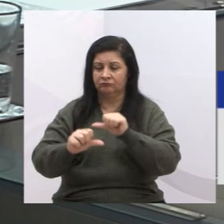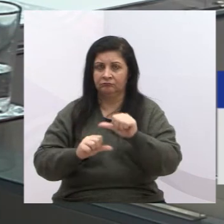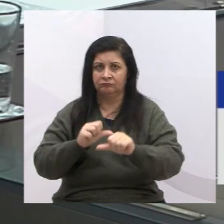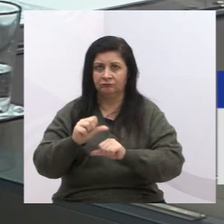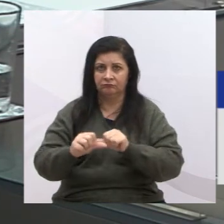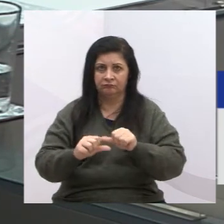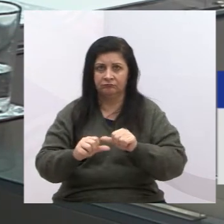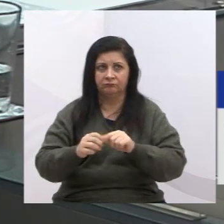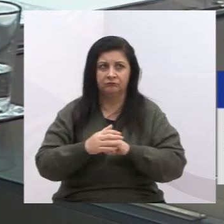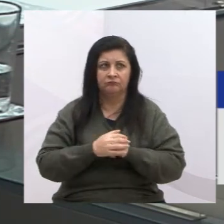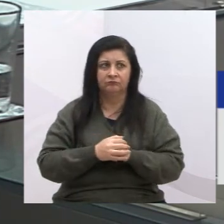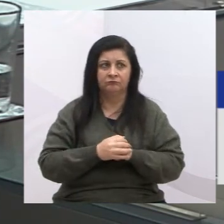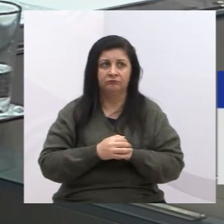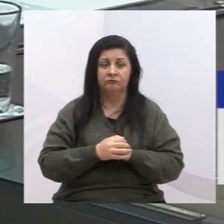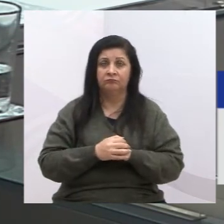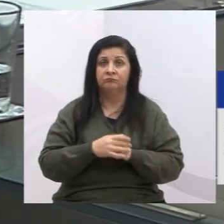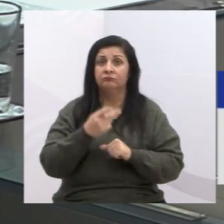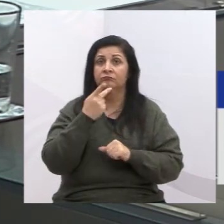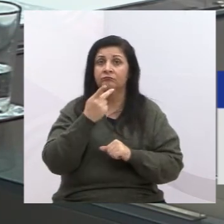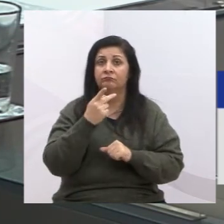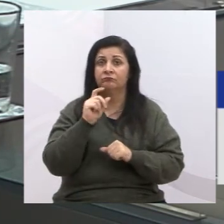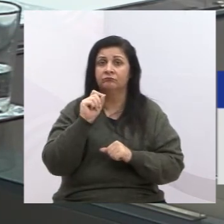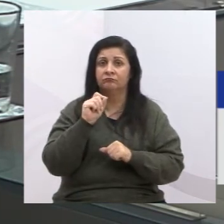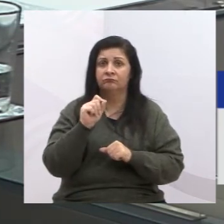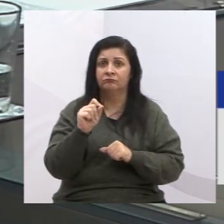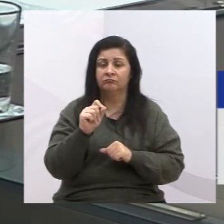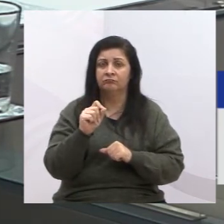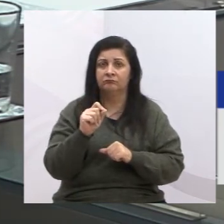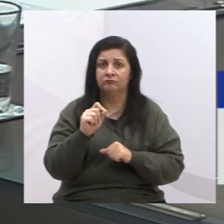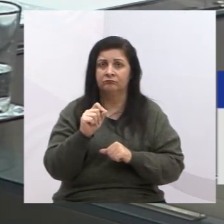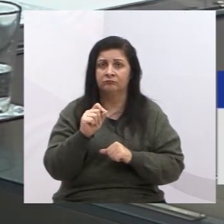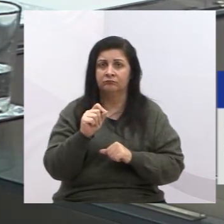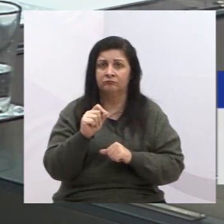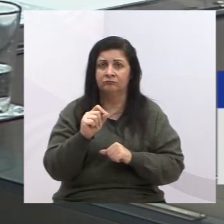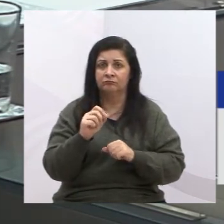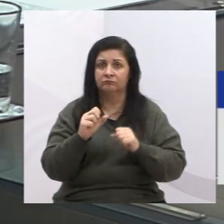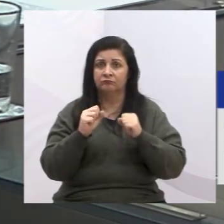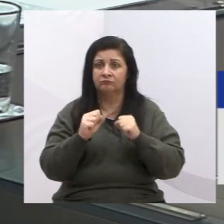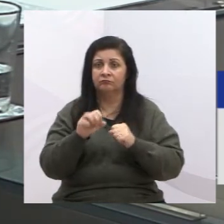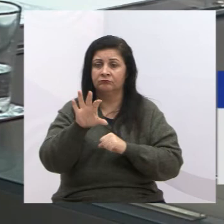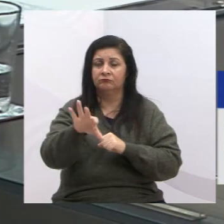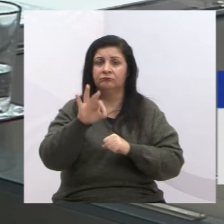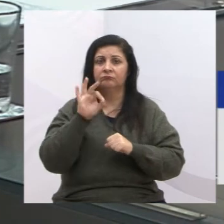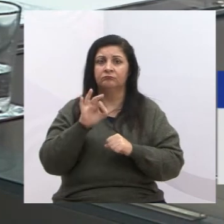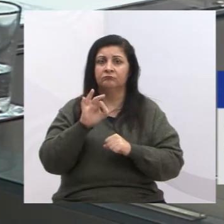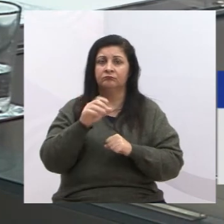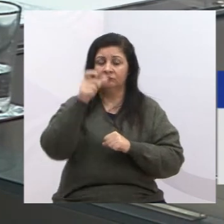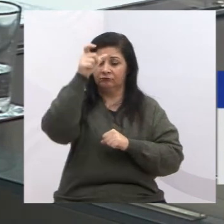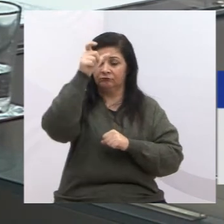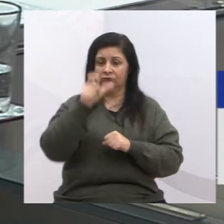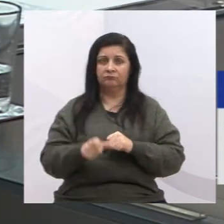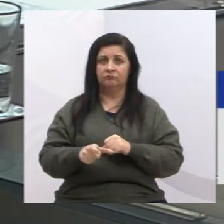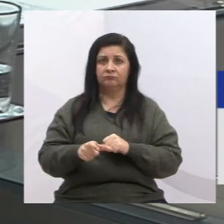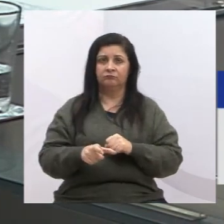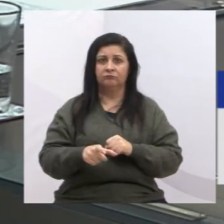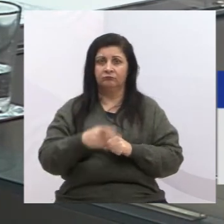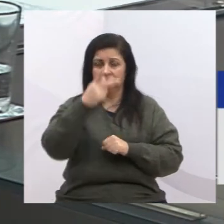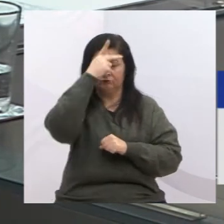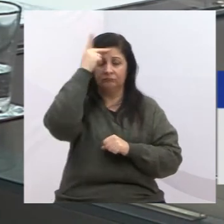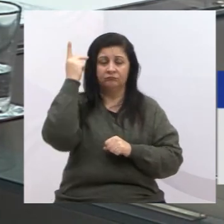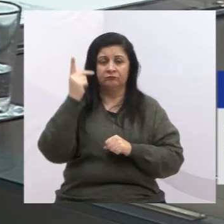modificável, a gente está tratando de possibilidades de decisão da pessoa, do cidadão,